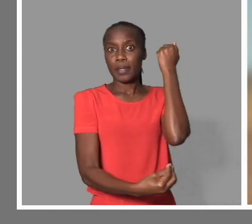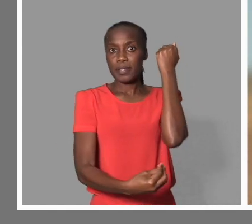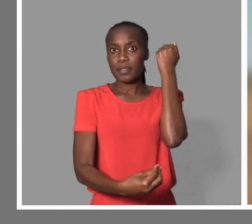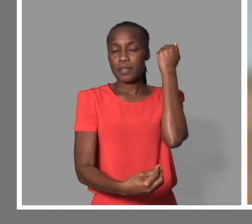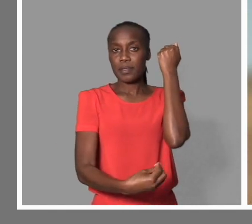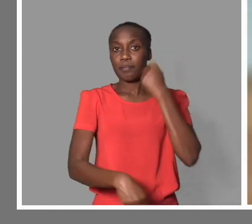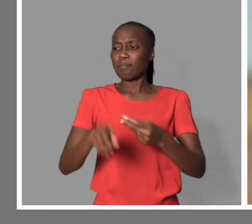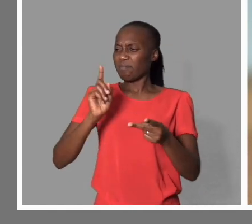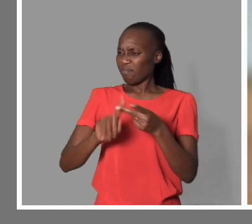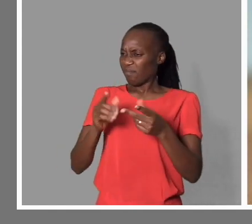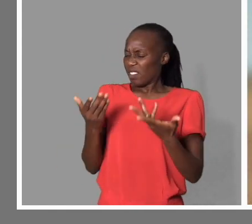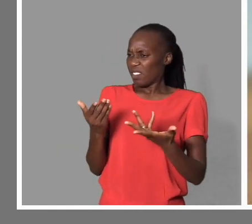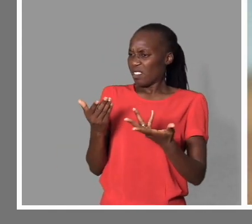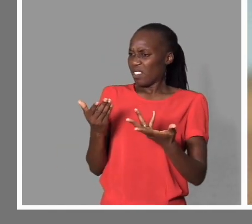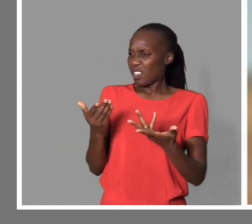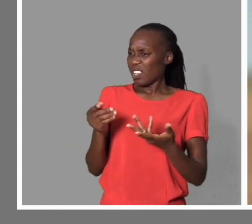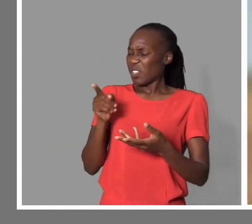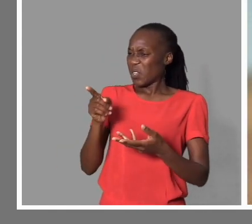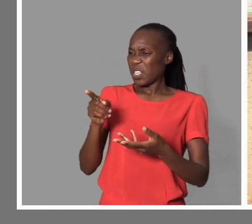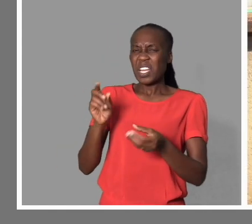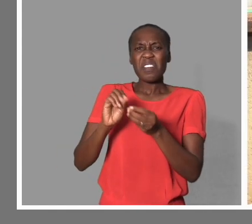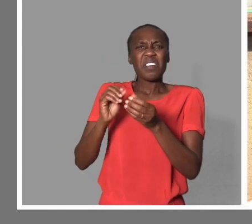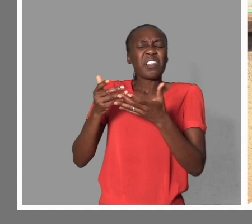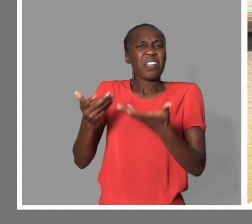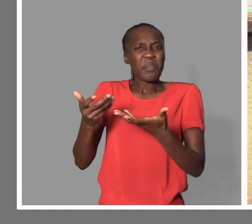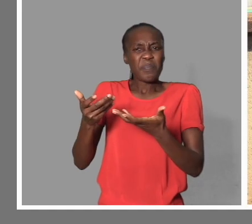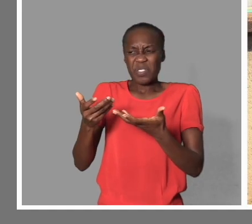Foi a pobreza. Eu sou a...